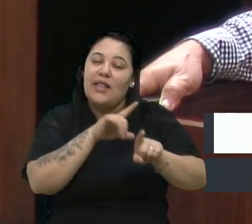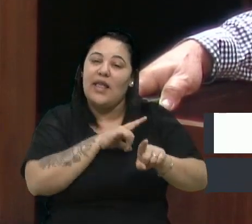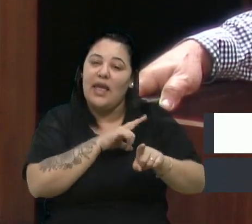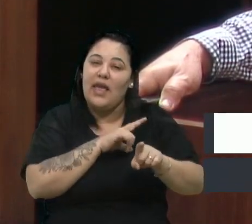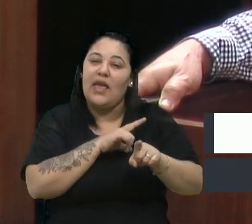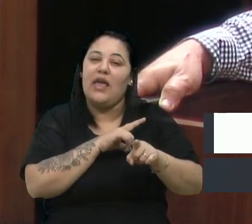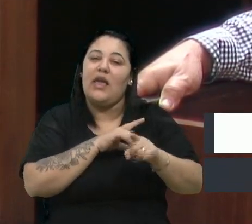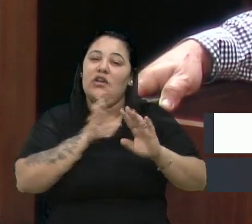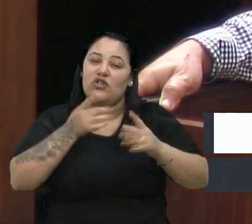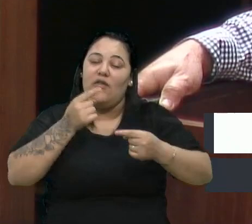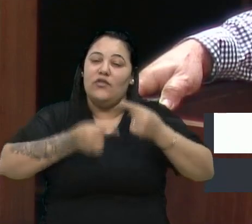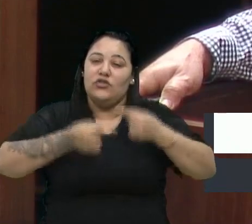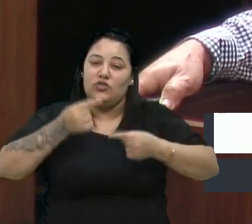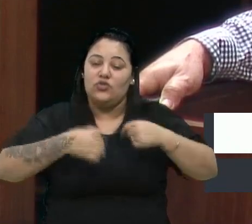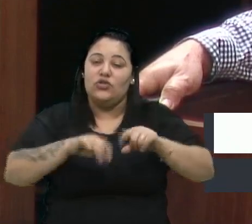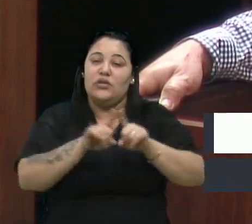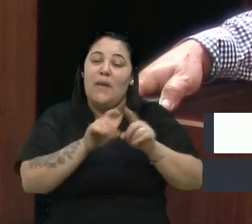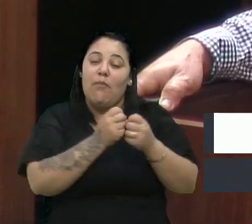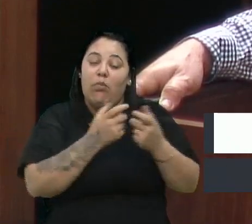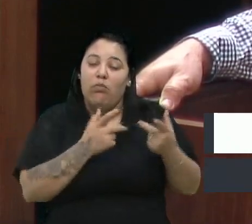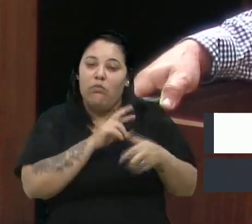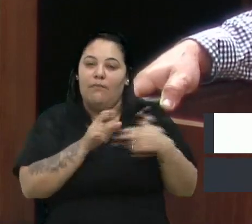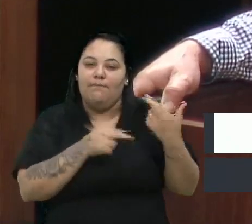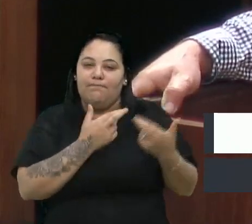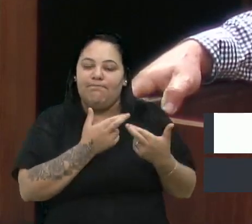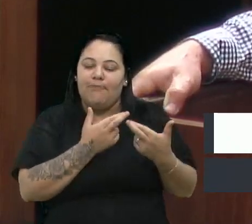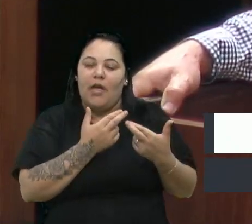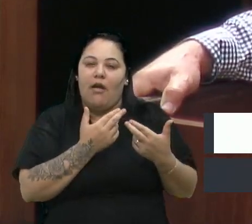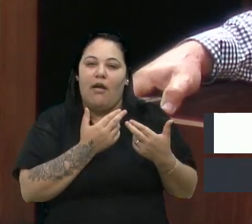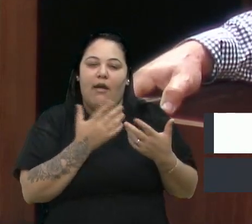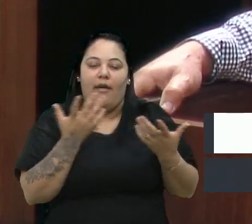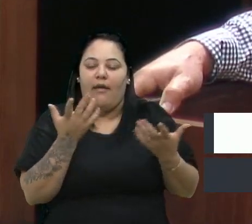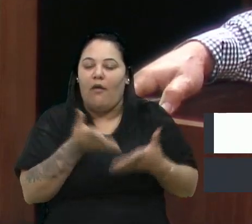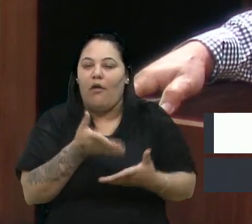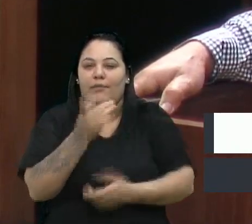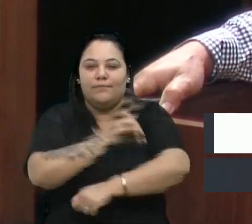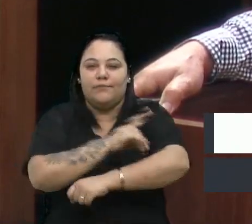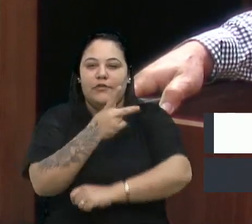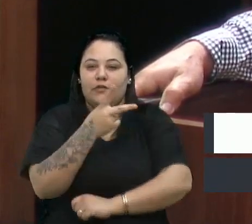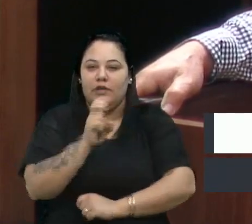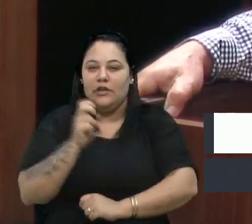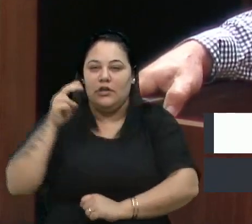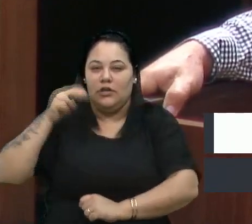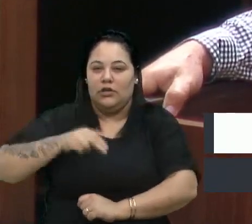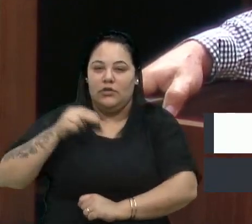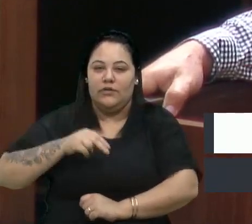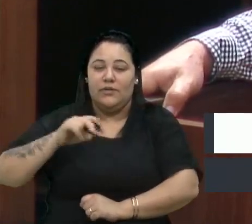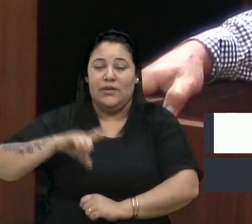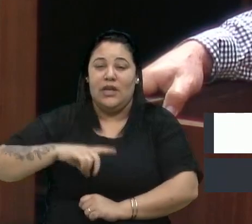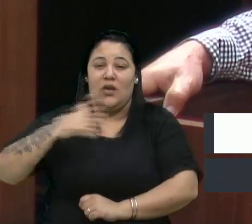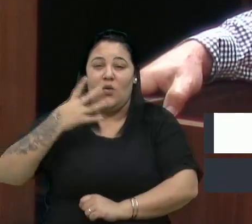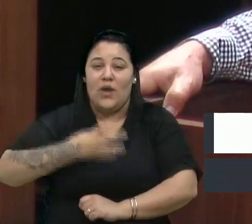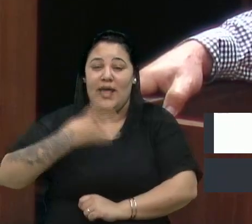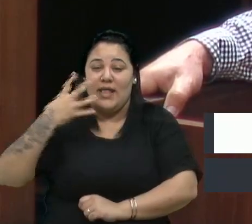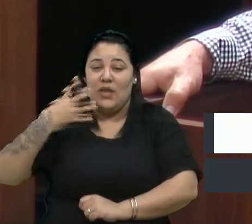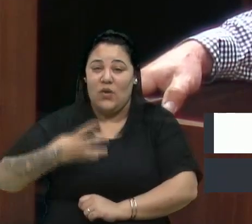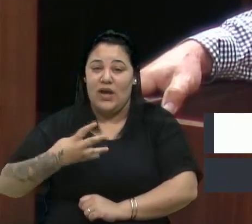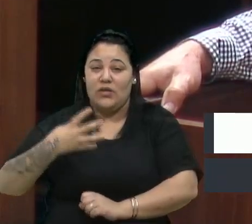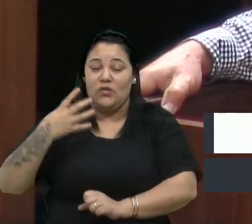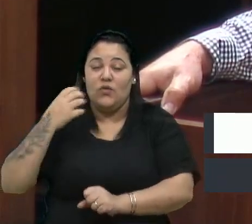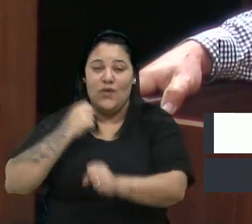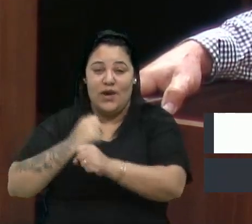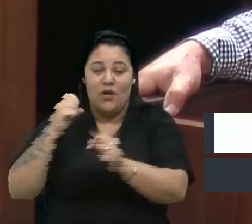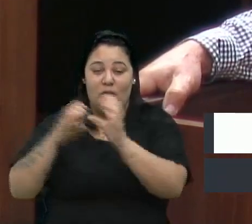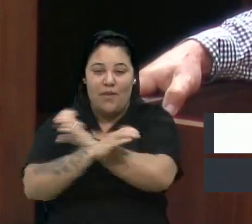foi debatido ali situações que agora, dia 25 de novembro, é 44 anos da feira,